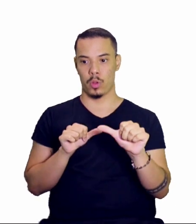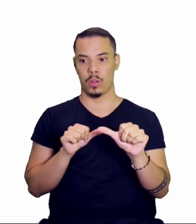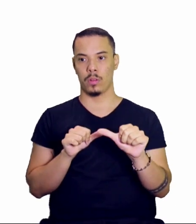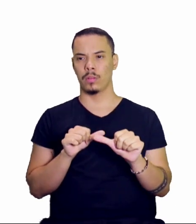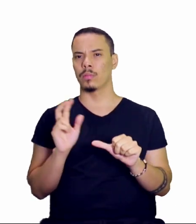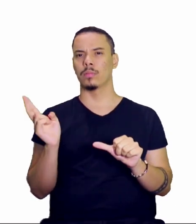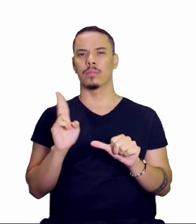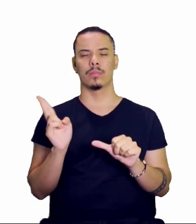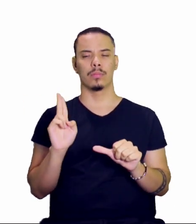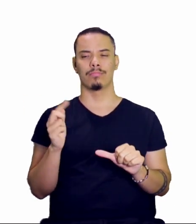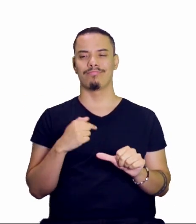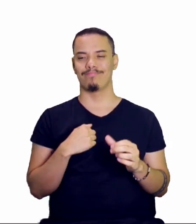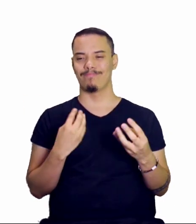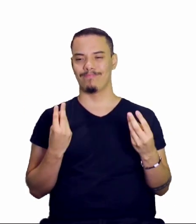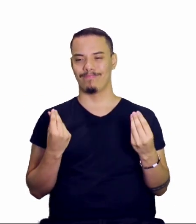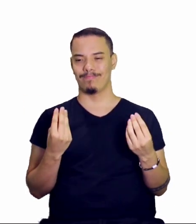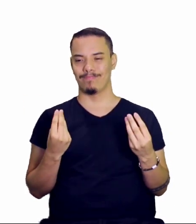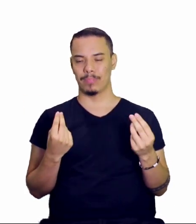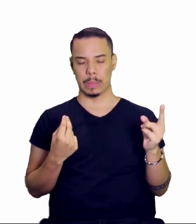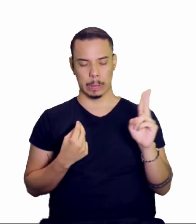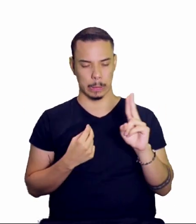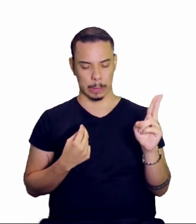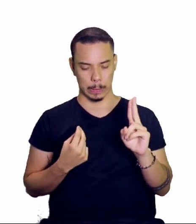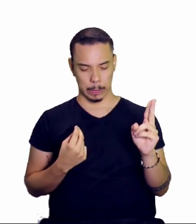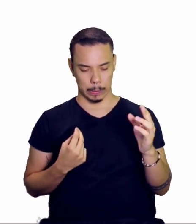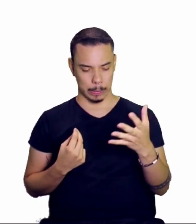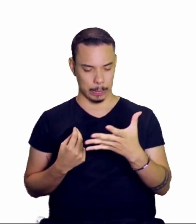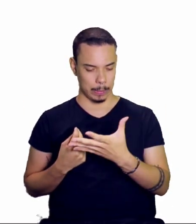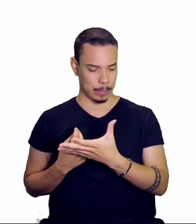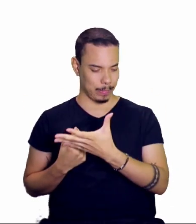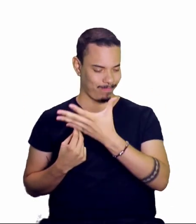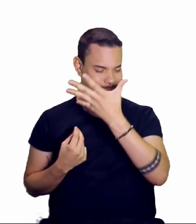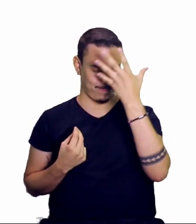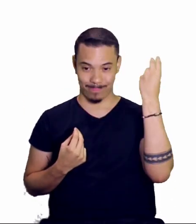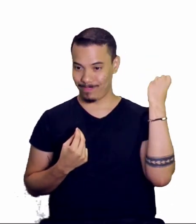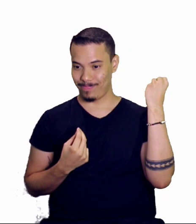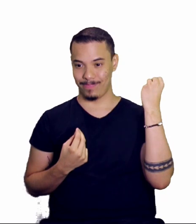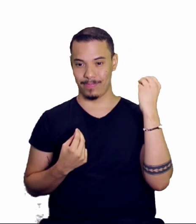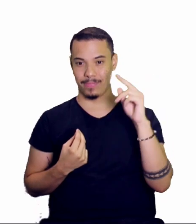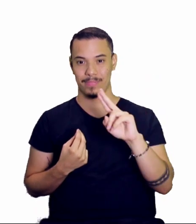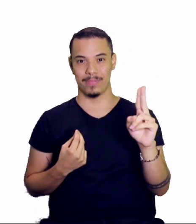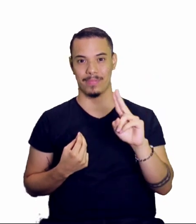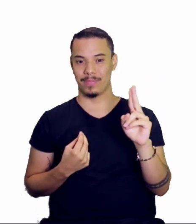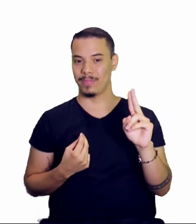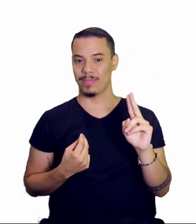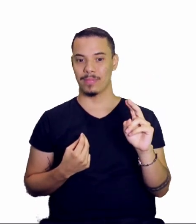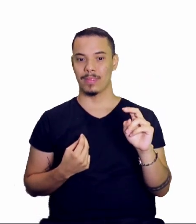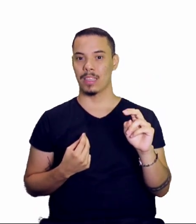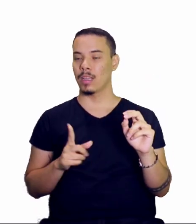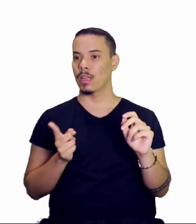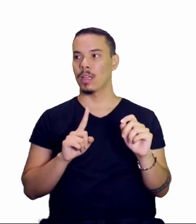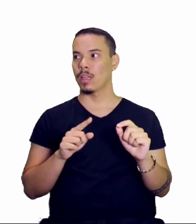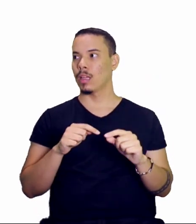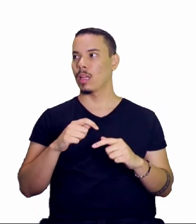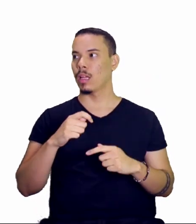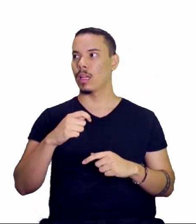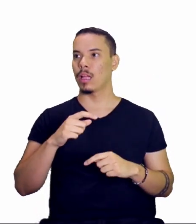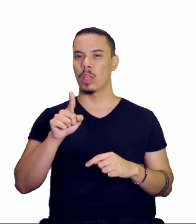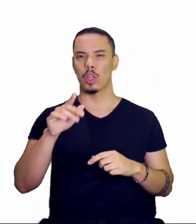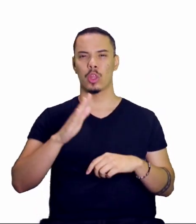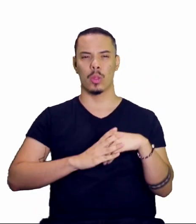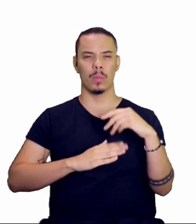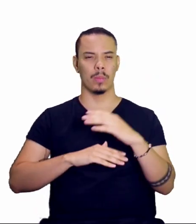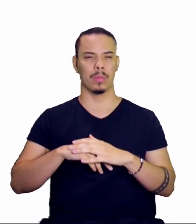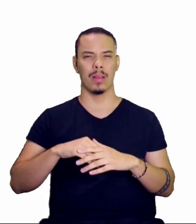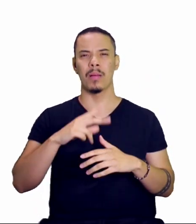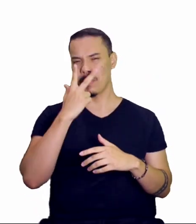daquele negócio mesmo para colocar ali e fazer a troca do pneu? Pegou desprevenido. Acho que é o macaco, né? O nome? Não. De corrida